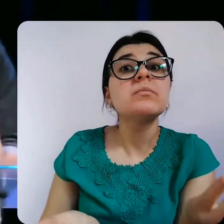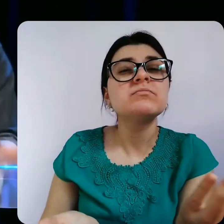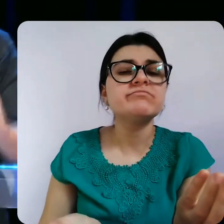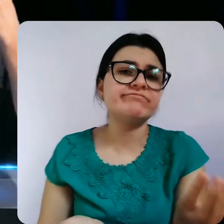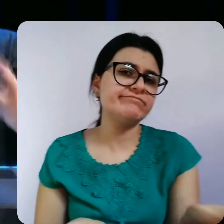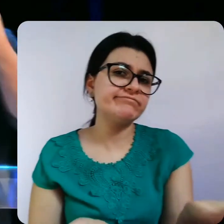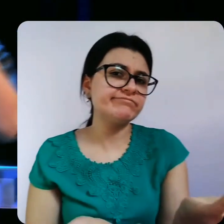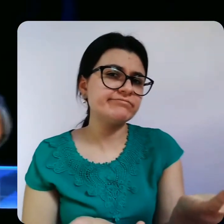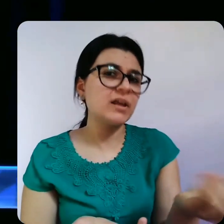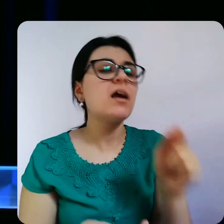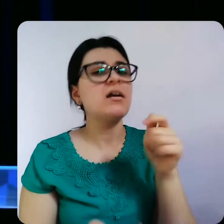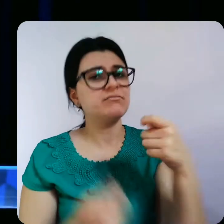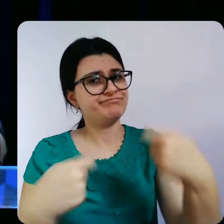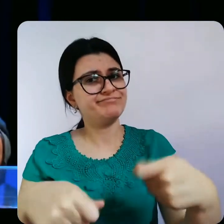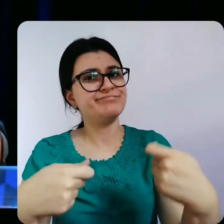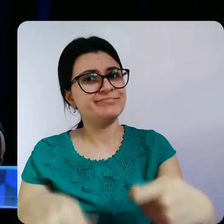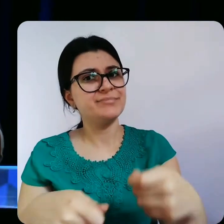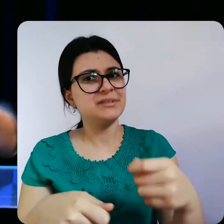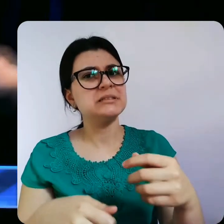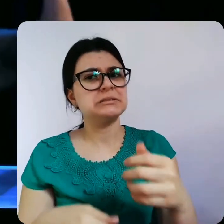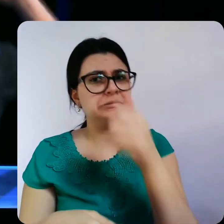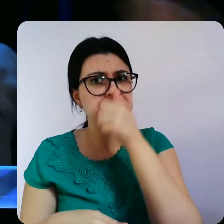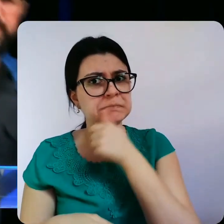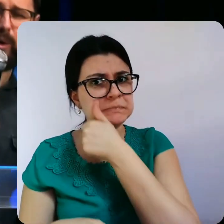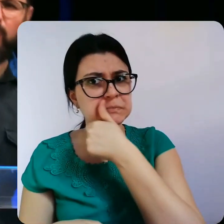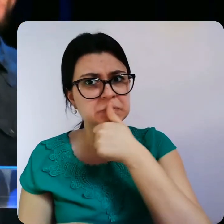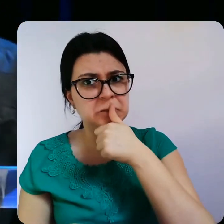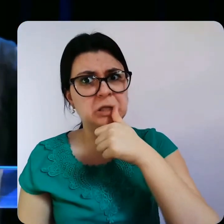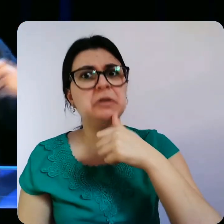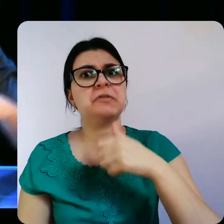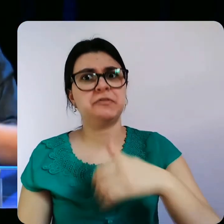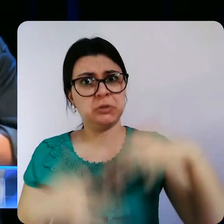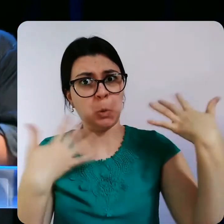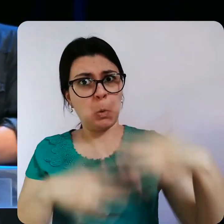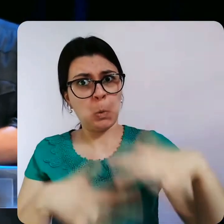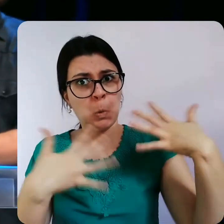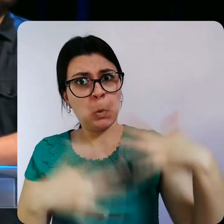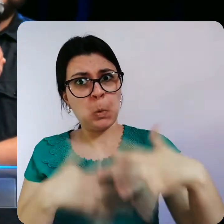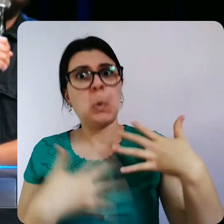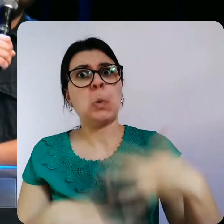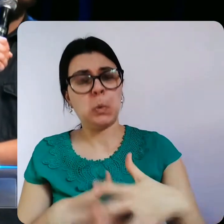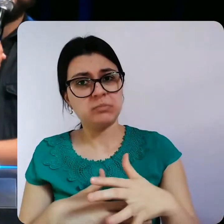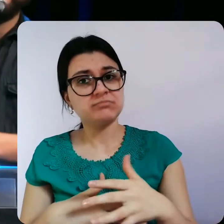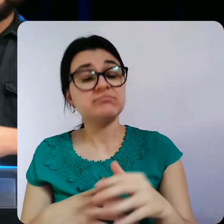ele está falando. Ele nos resgatou da escravidão, porque ele pagou o preço que nos era devido.